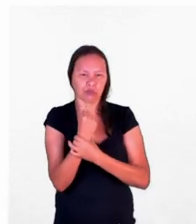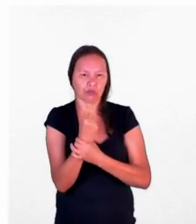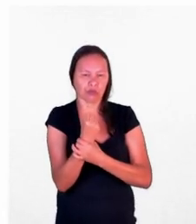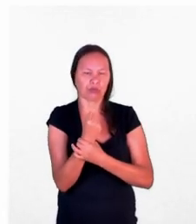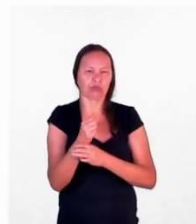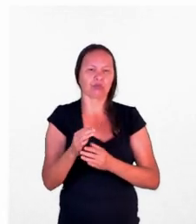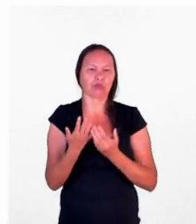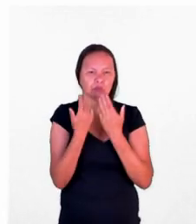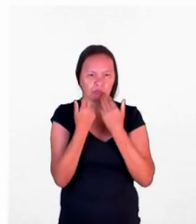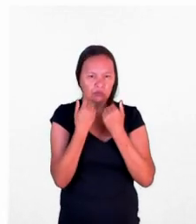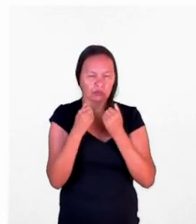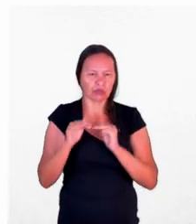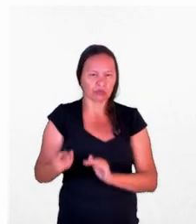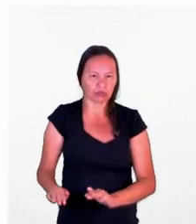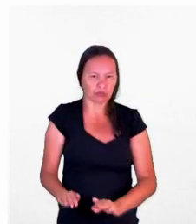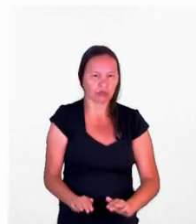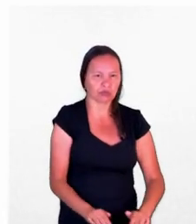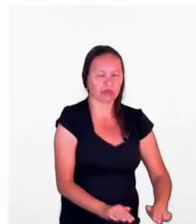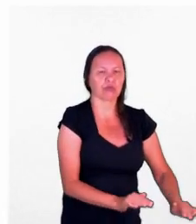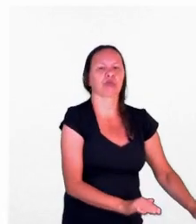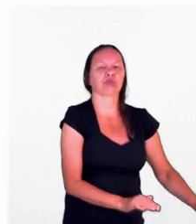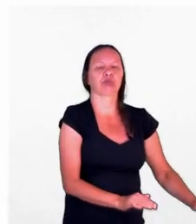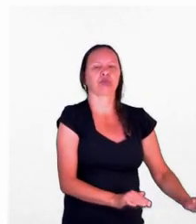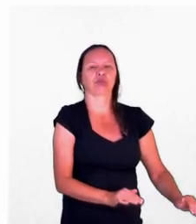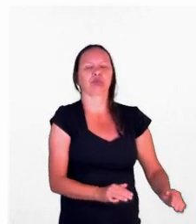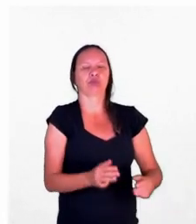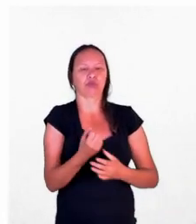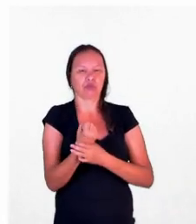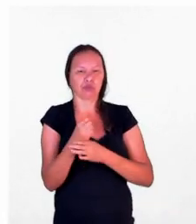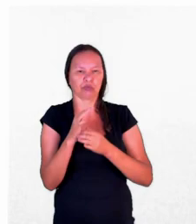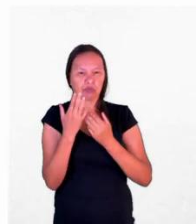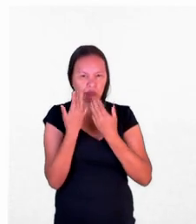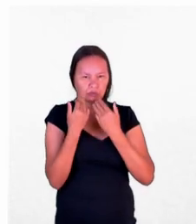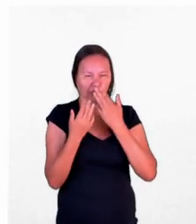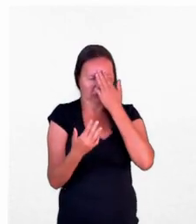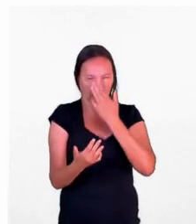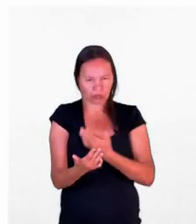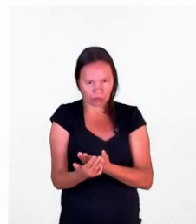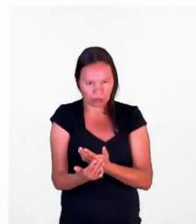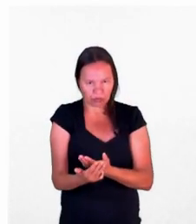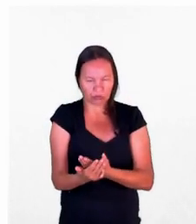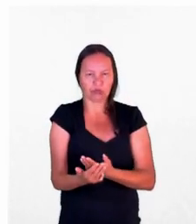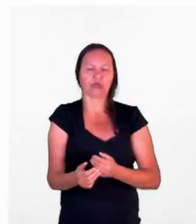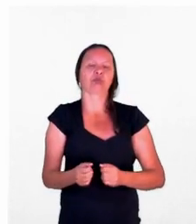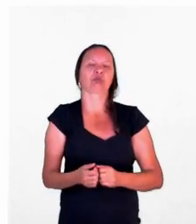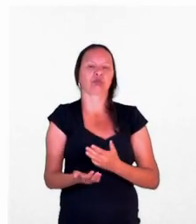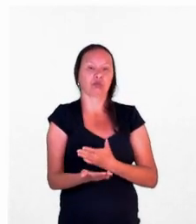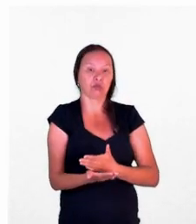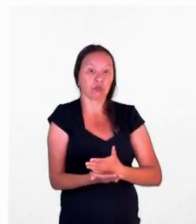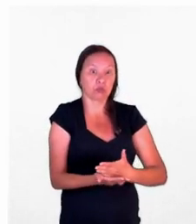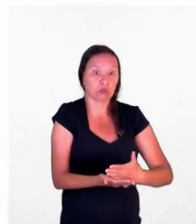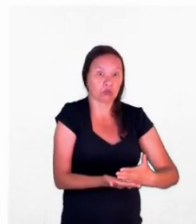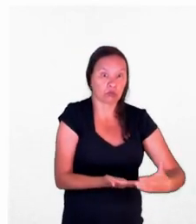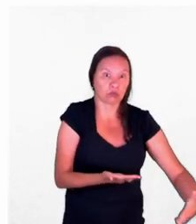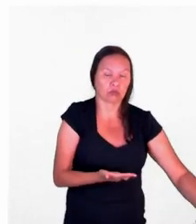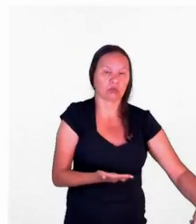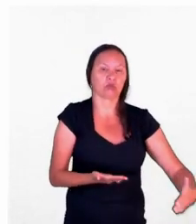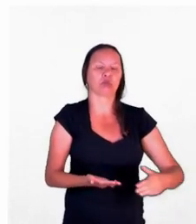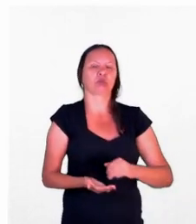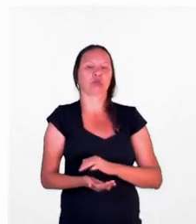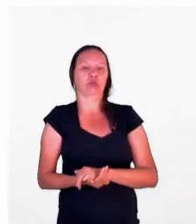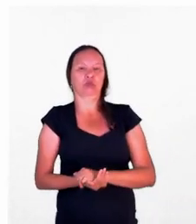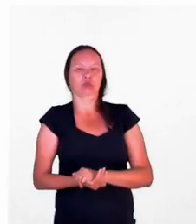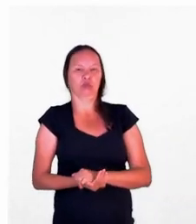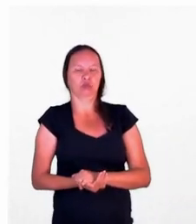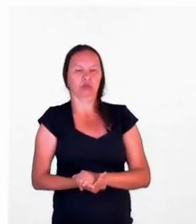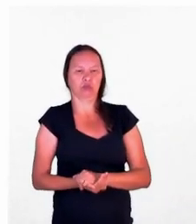crianças além do programa nacional de alimentação escolar ele começou então Eh